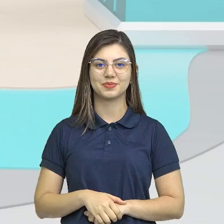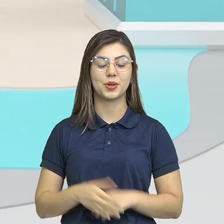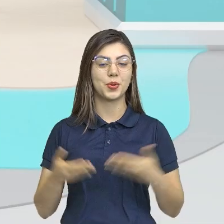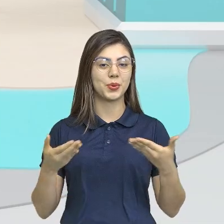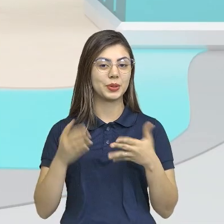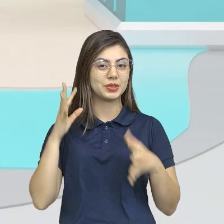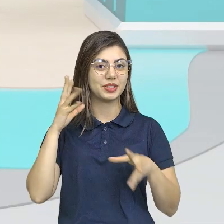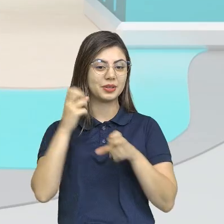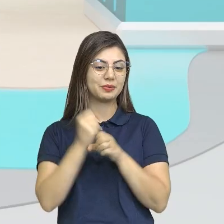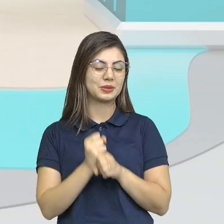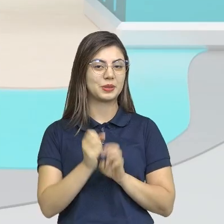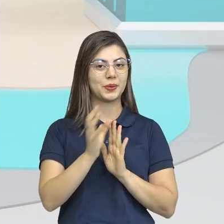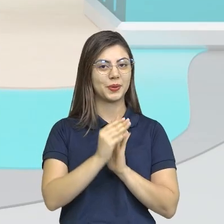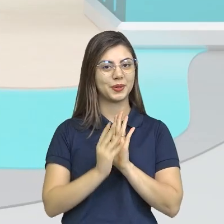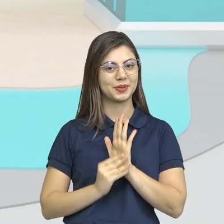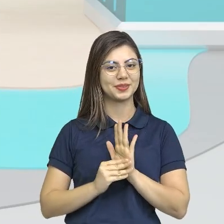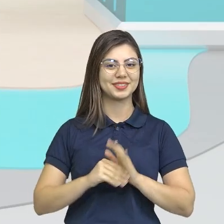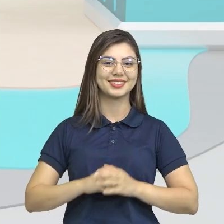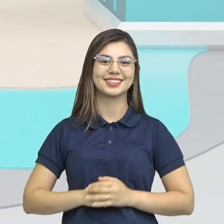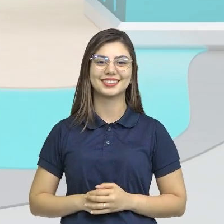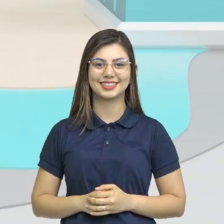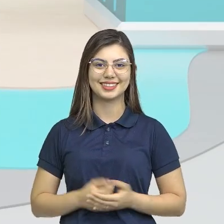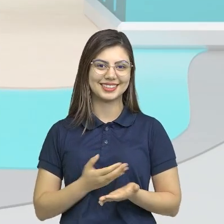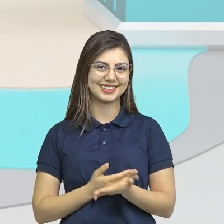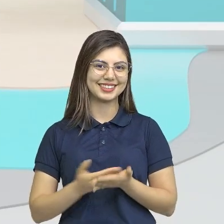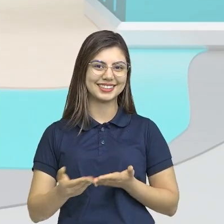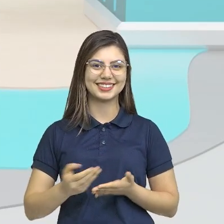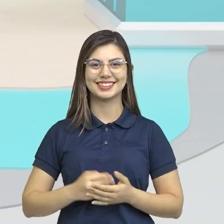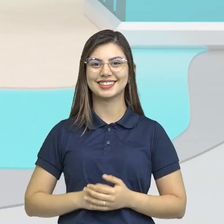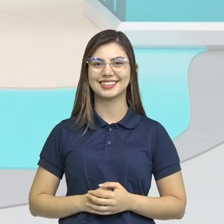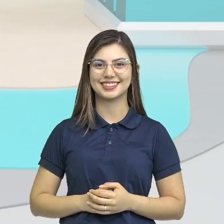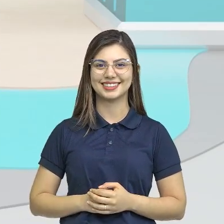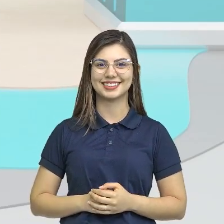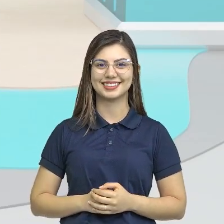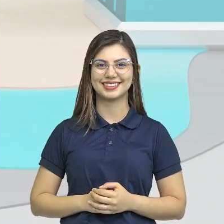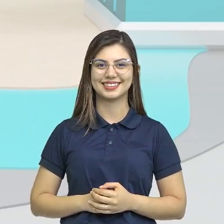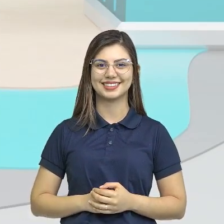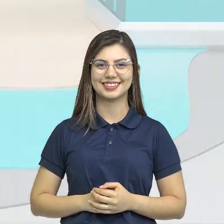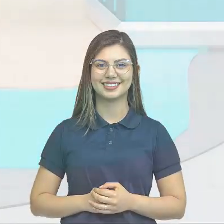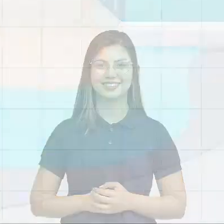revisão programada para hoje. Bora iniciar nossa revisão?